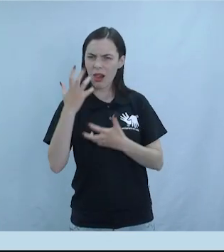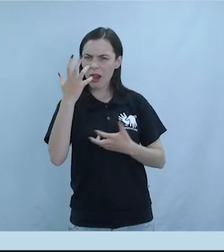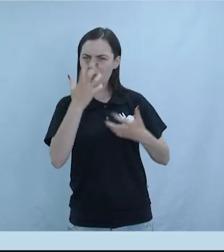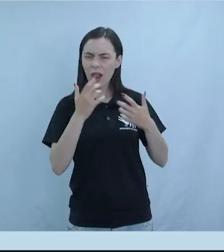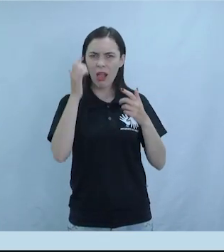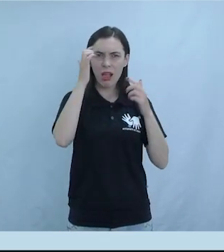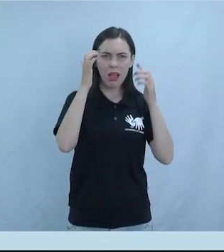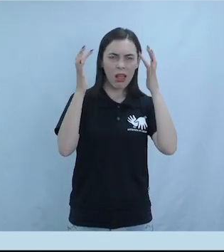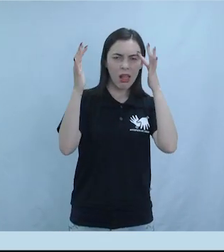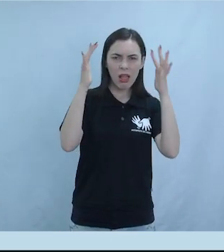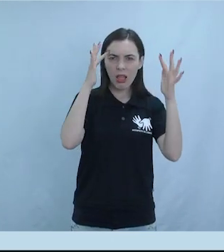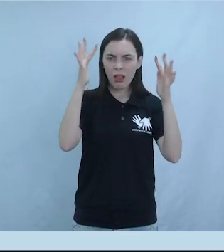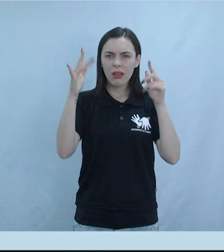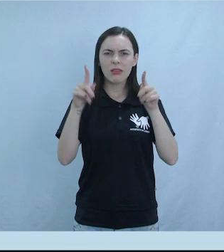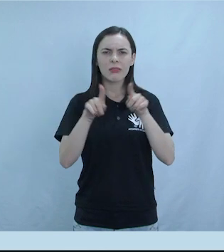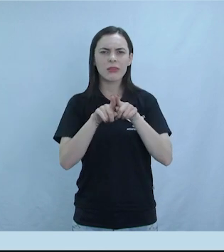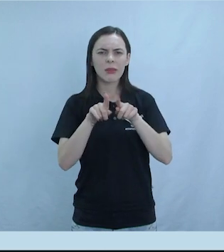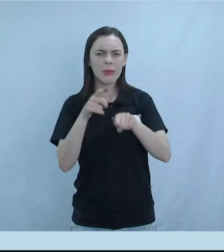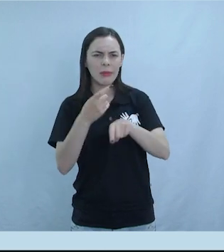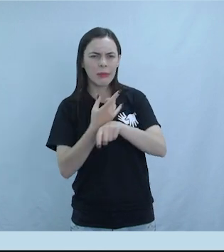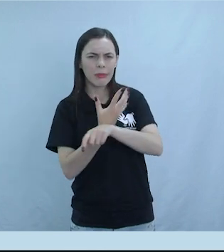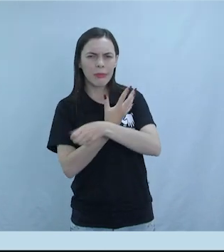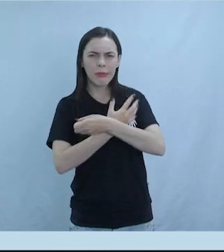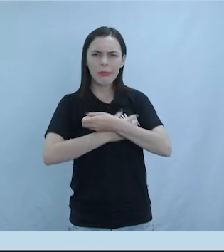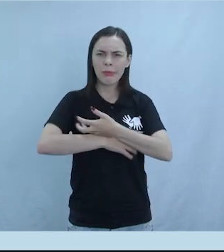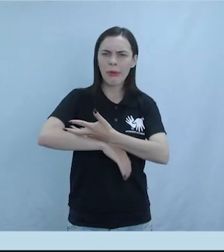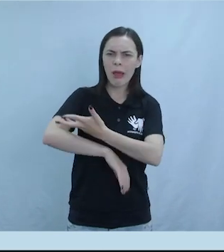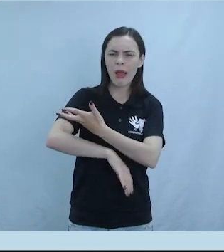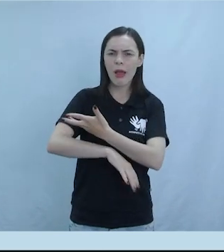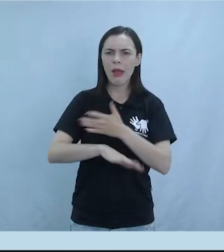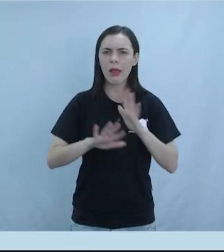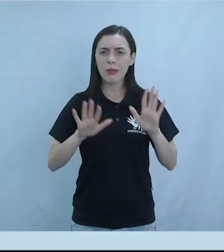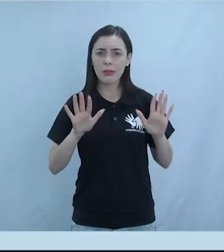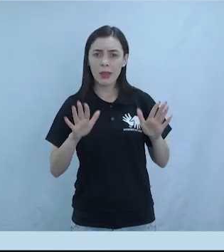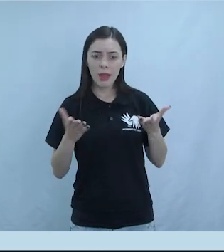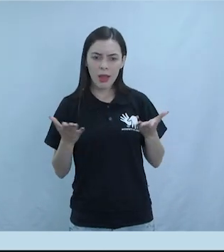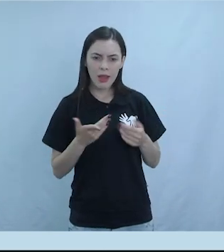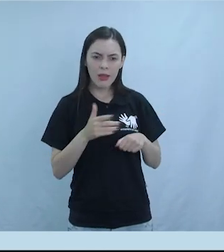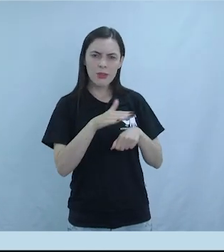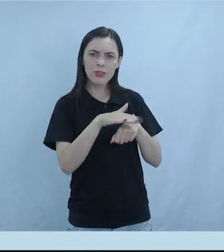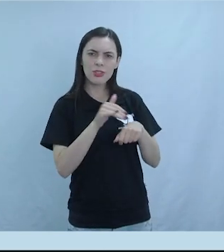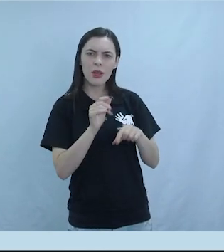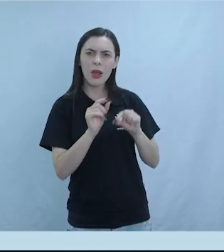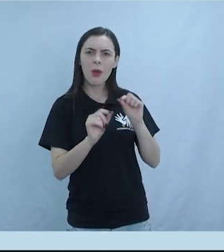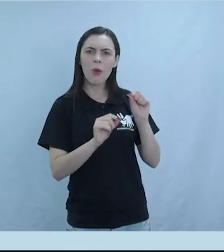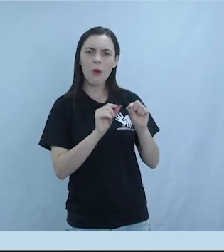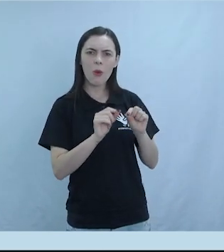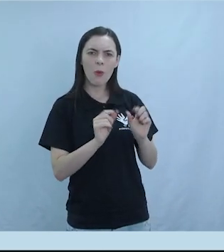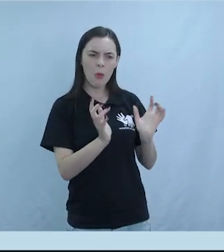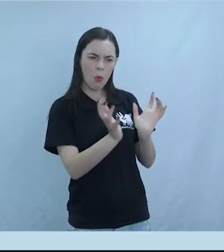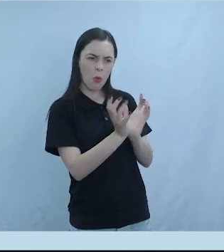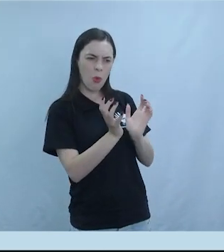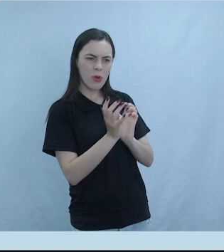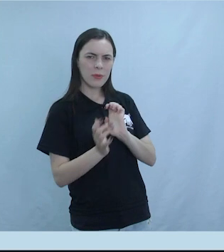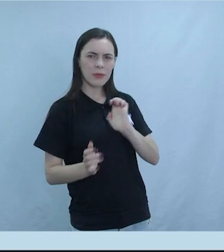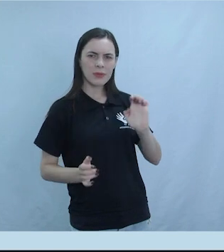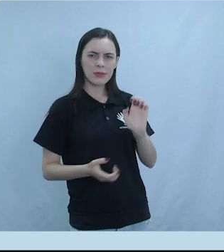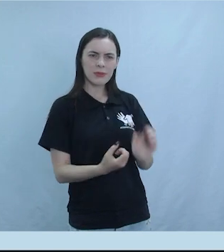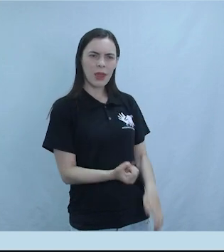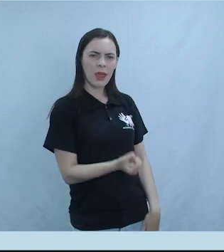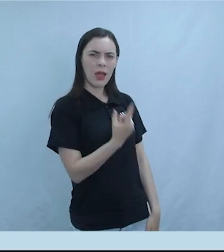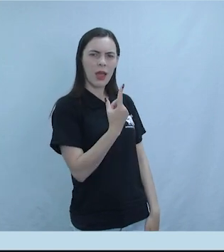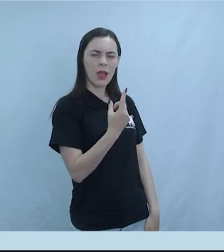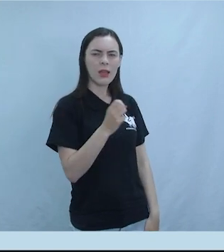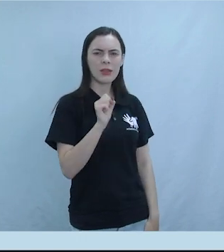perturbação, delírios e melancolia. Por isso, passaram a chamá-los de